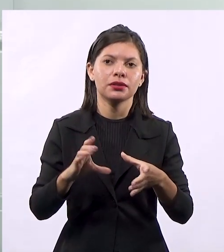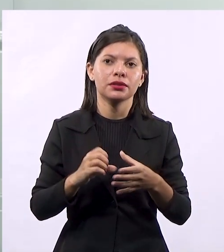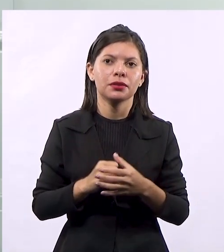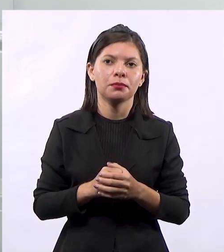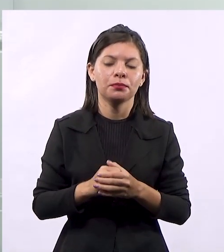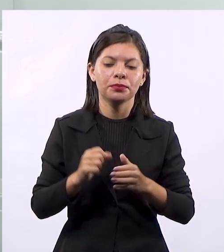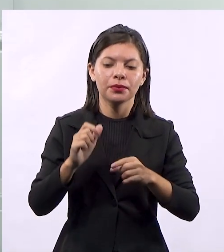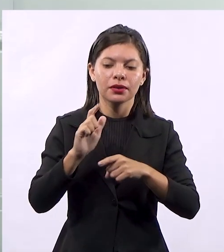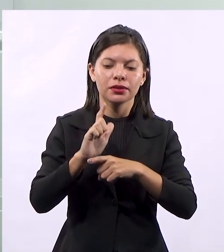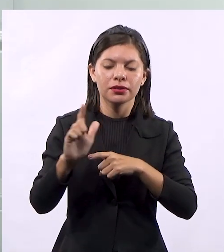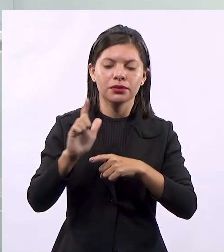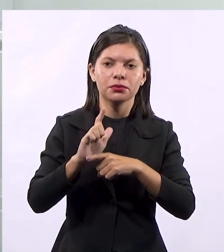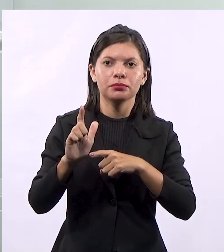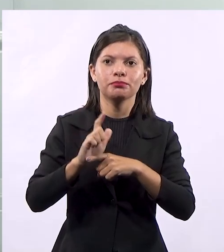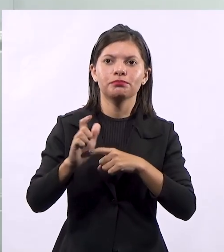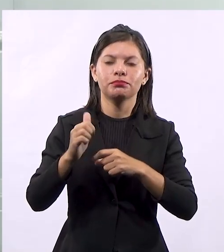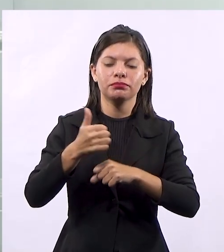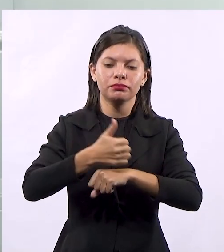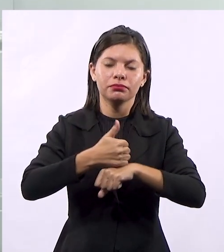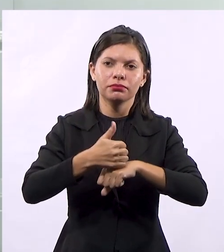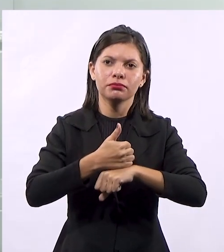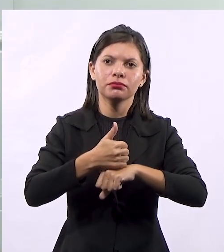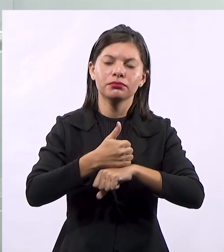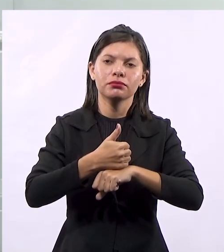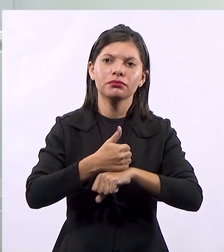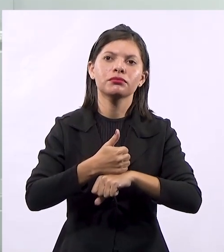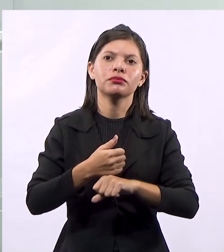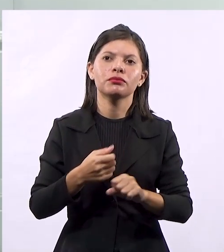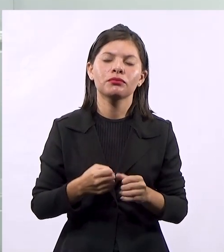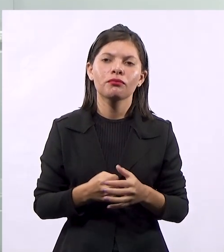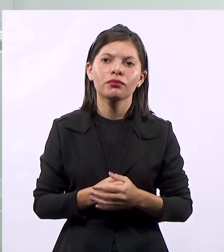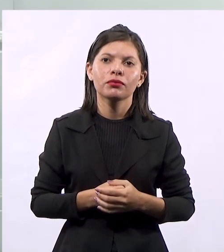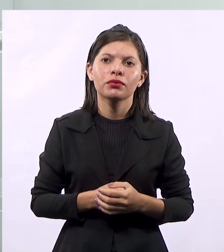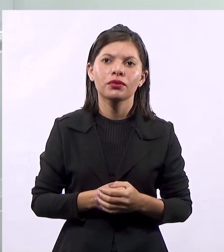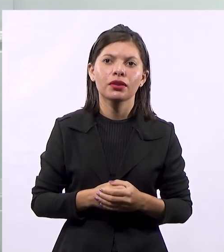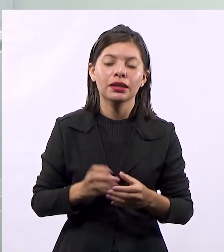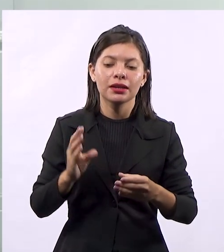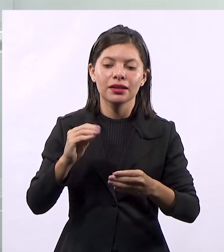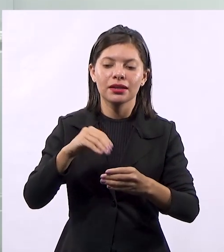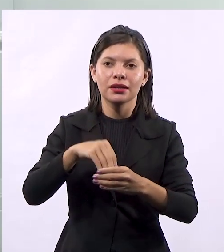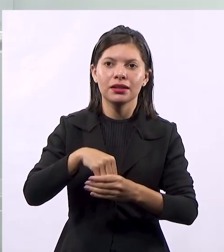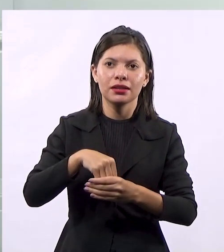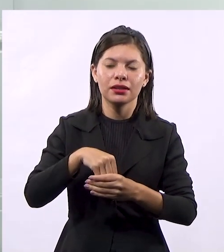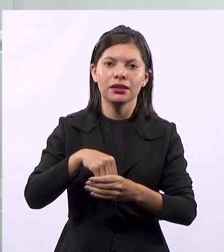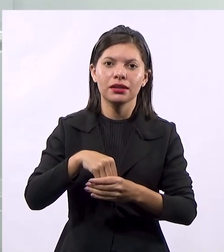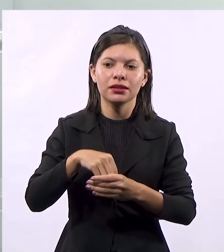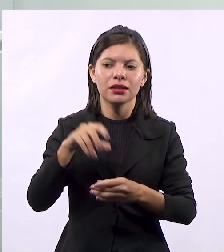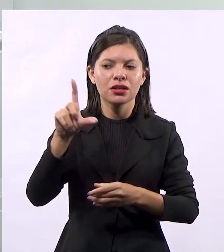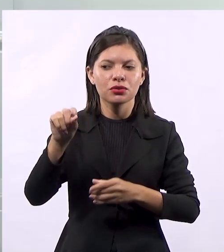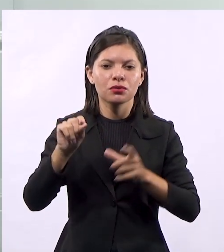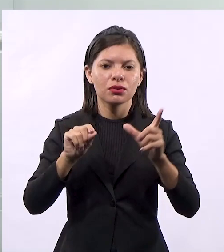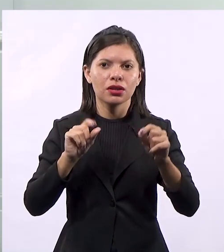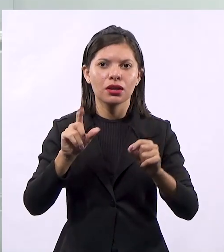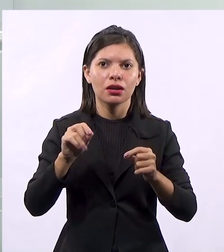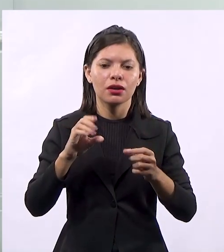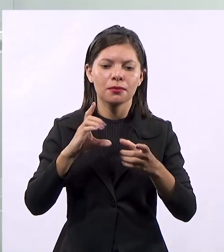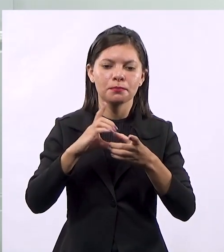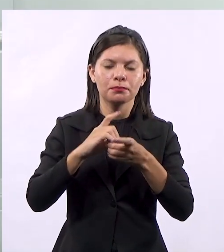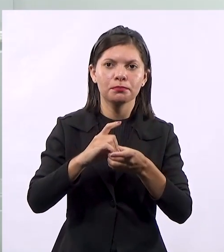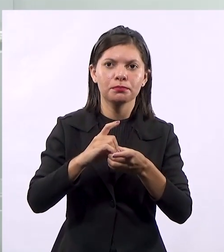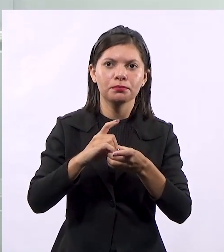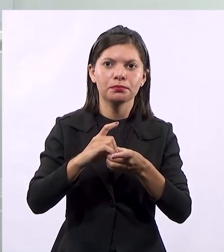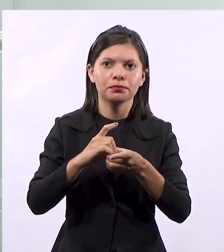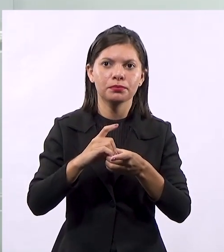públicas, elas são regidas pelo direito da gestão democrática. Ao que os